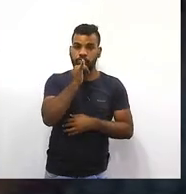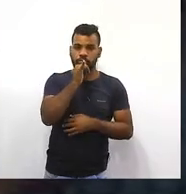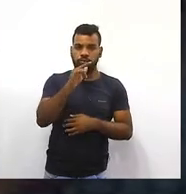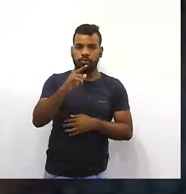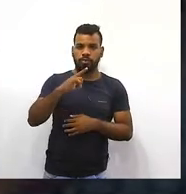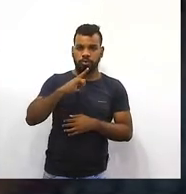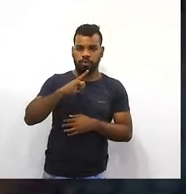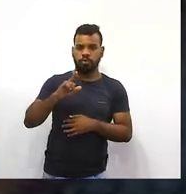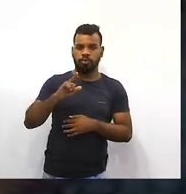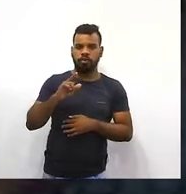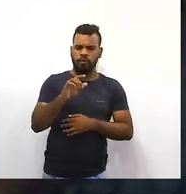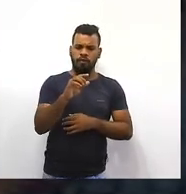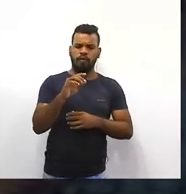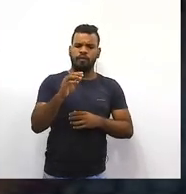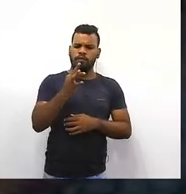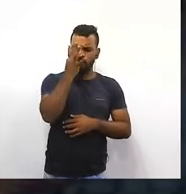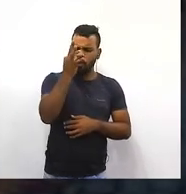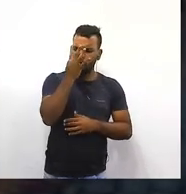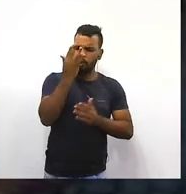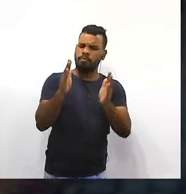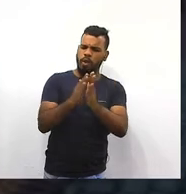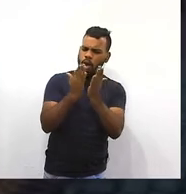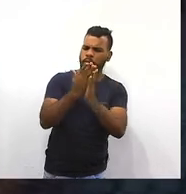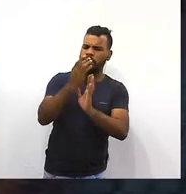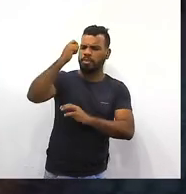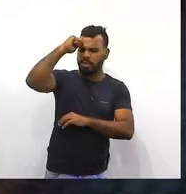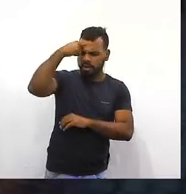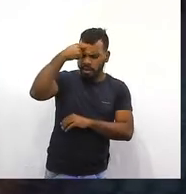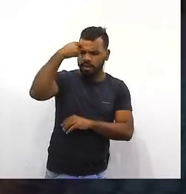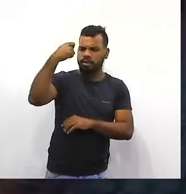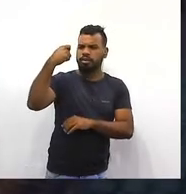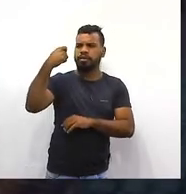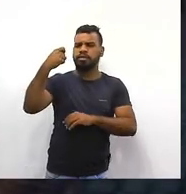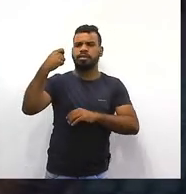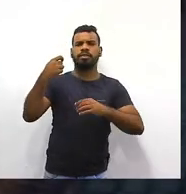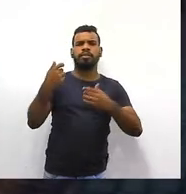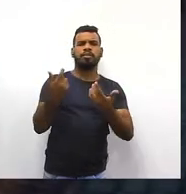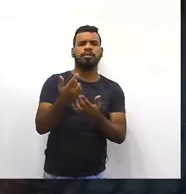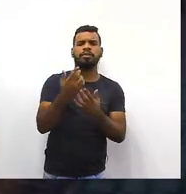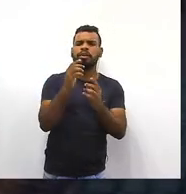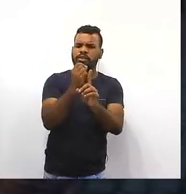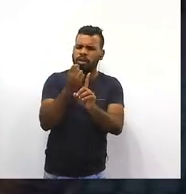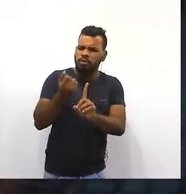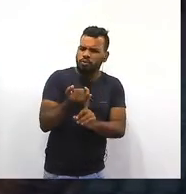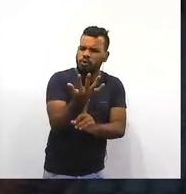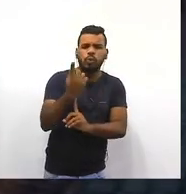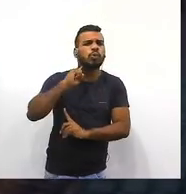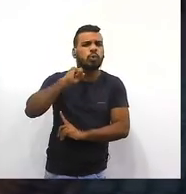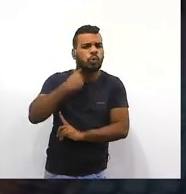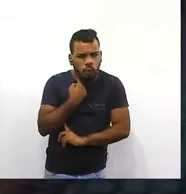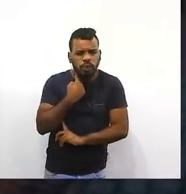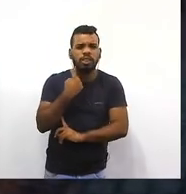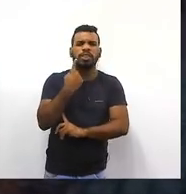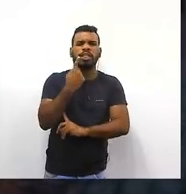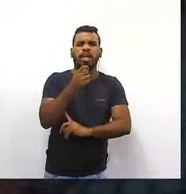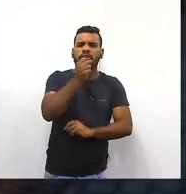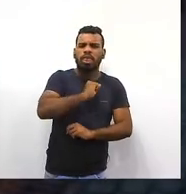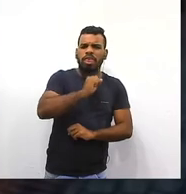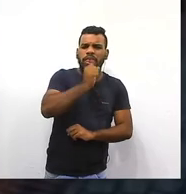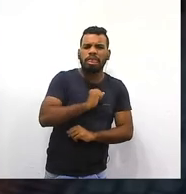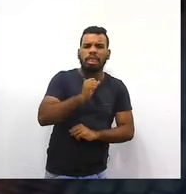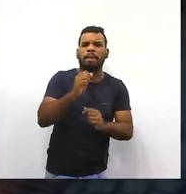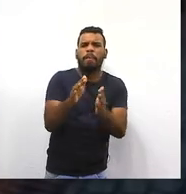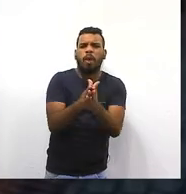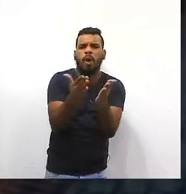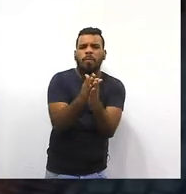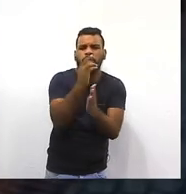em flores pobres e negras, como negros. Abre-se numa flora suja e mais mendiga, como são os